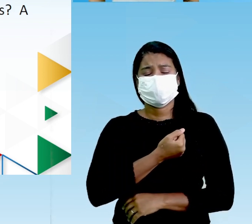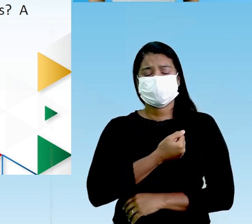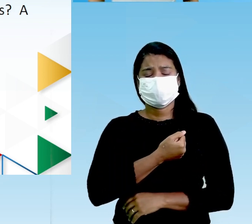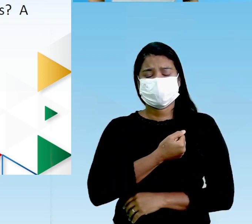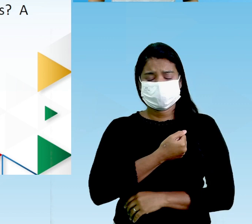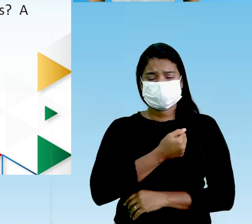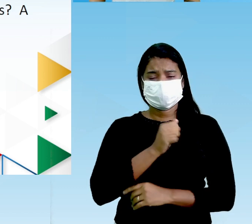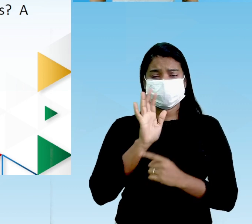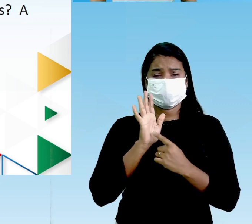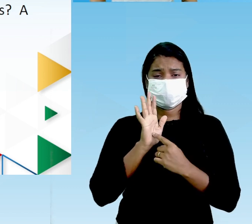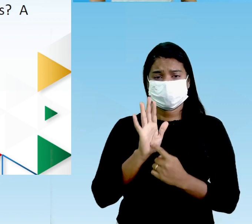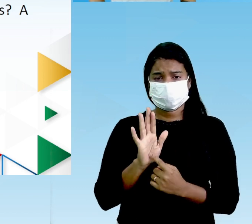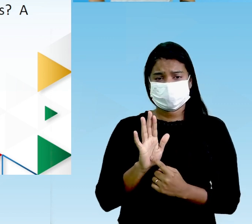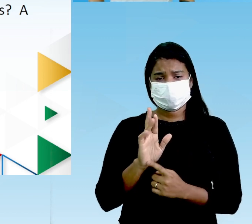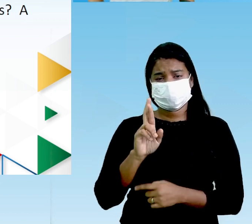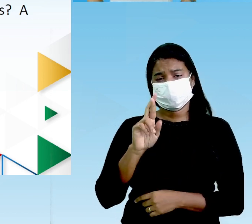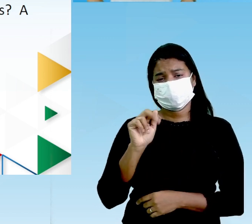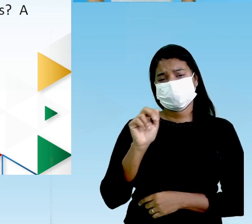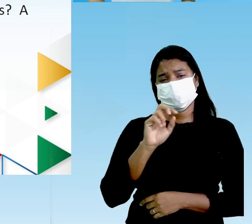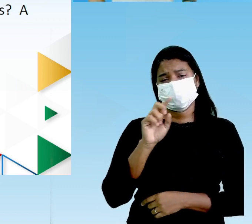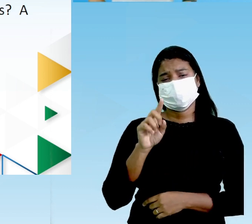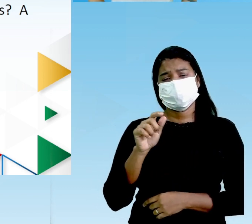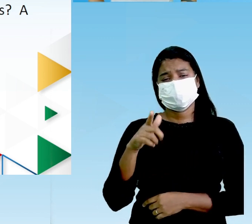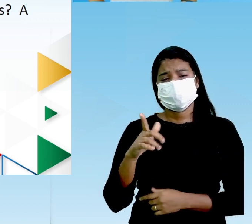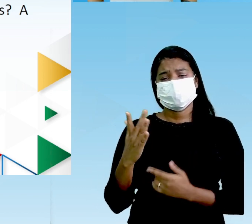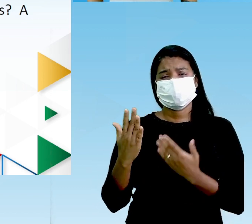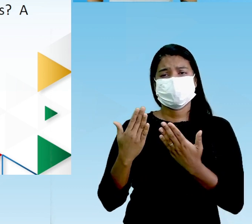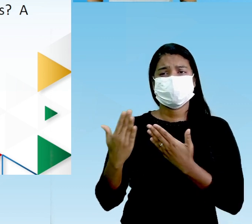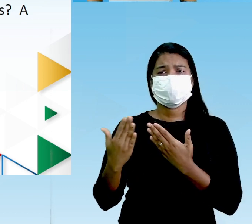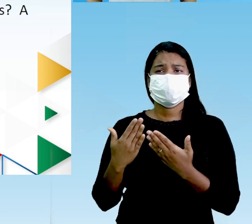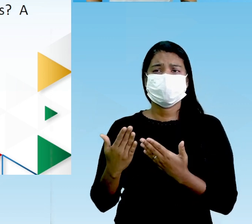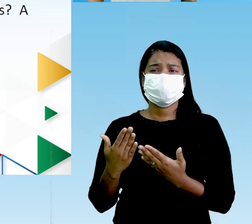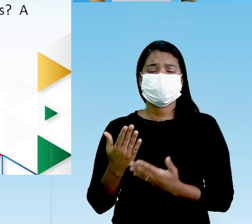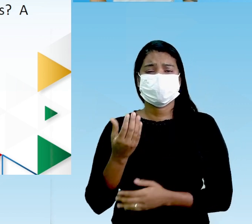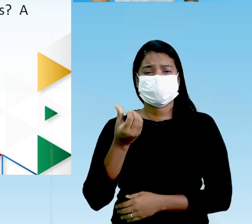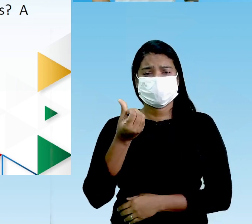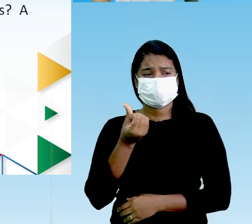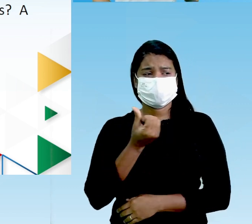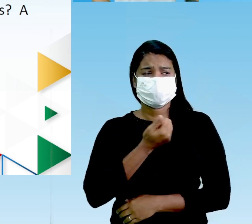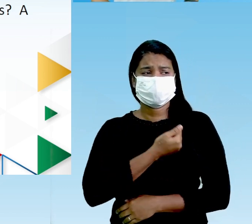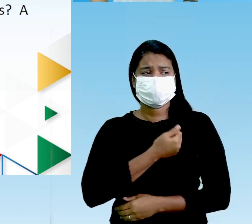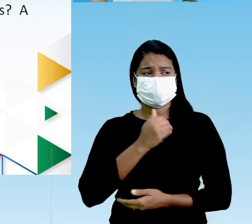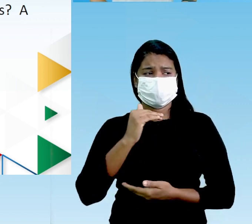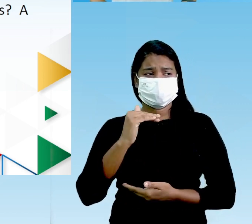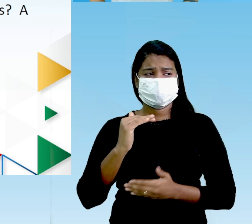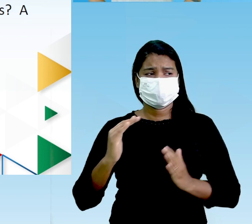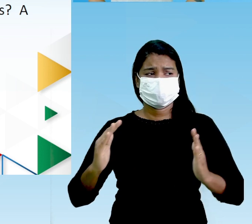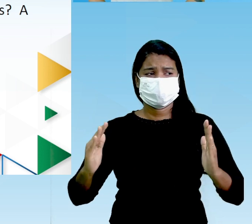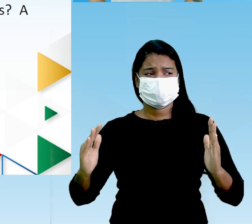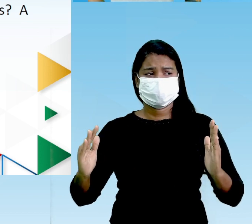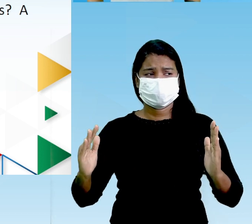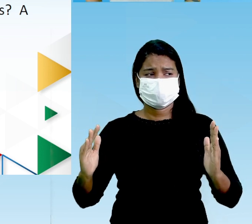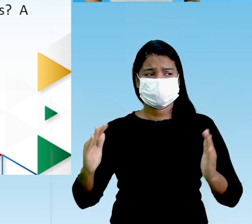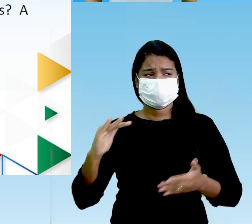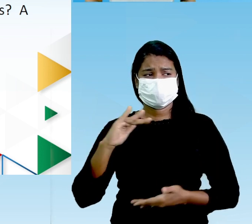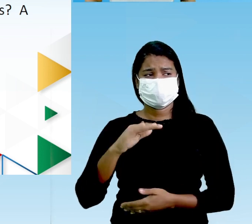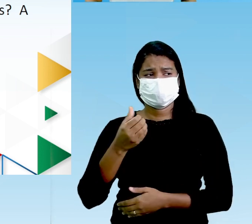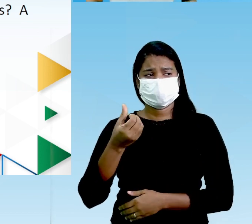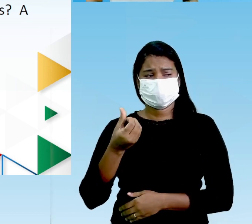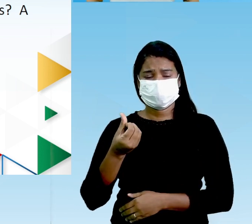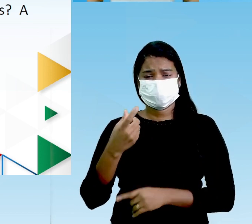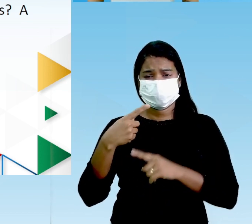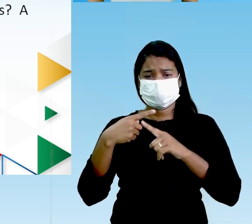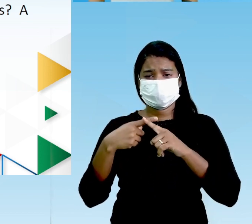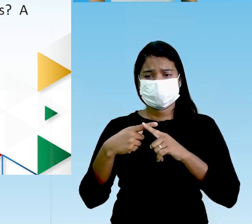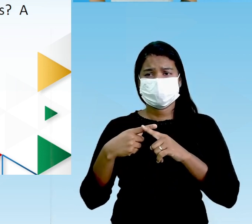ser representado. Por isso é uma comparação. Veja, e o número vai ser 6. A caixa maior, ela é 6 vezes